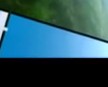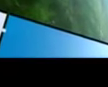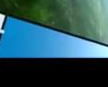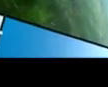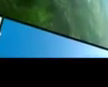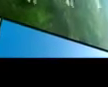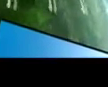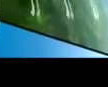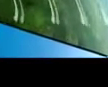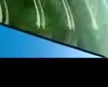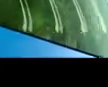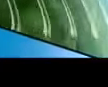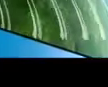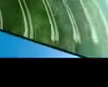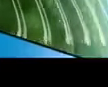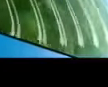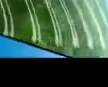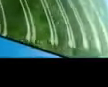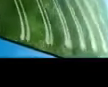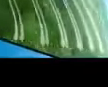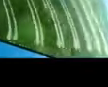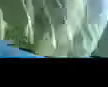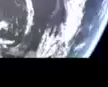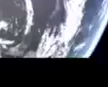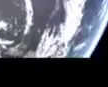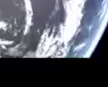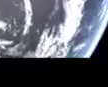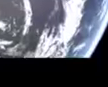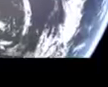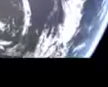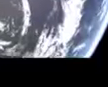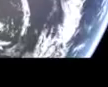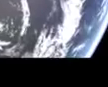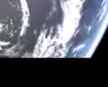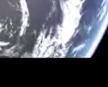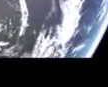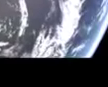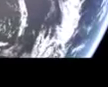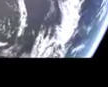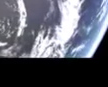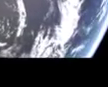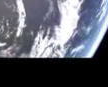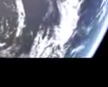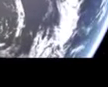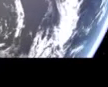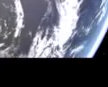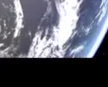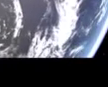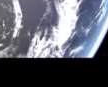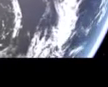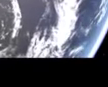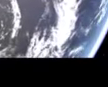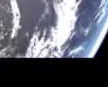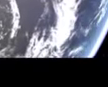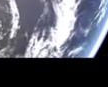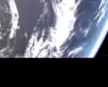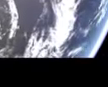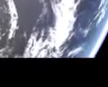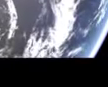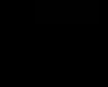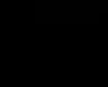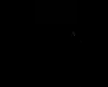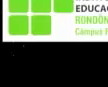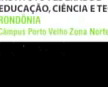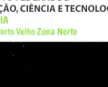Atenção Polos EAD. Após o top de 5 segundos, mais educação, ciência e tecnologia no